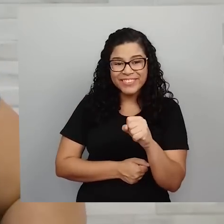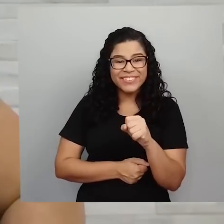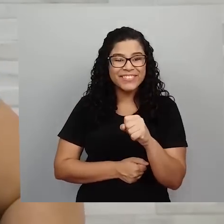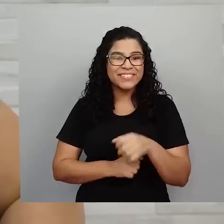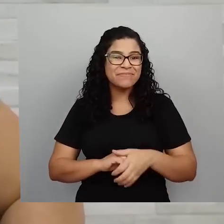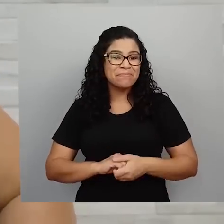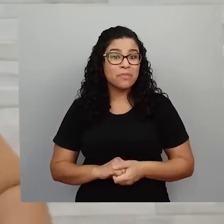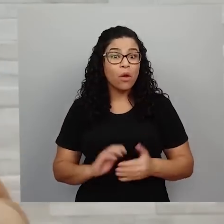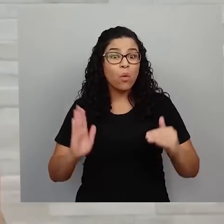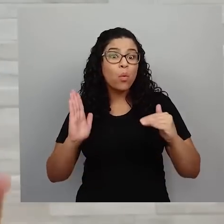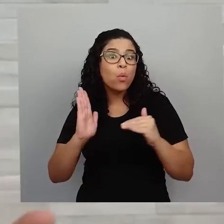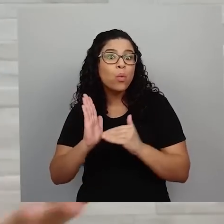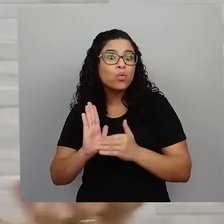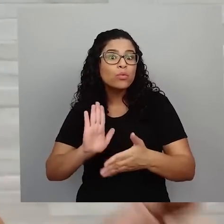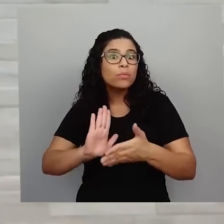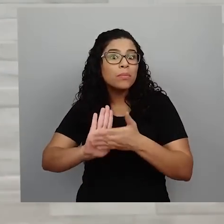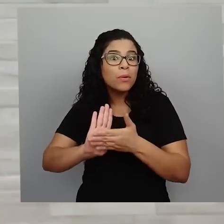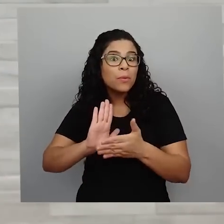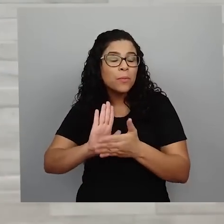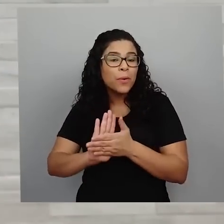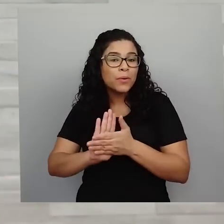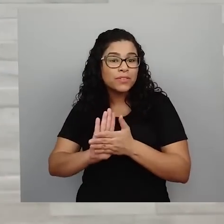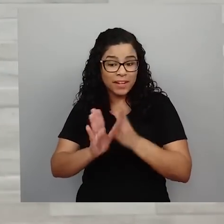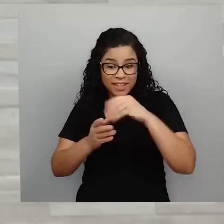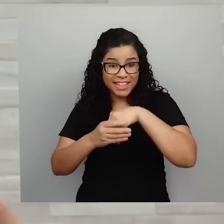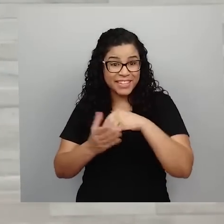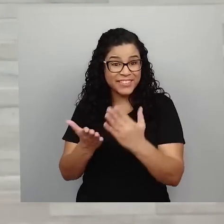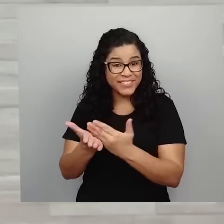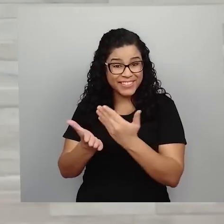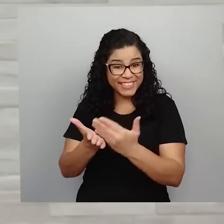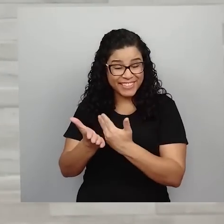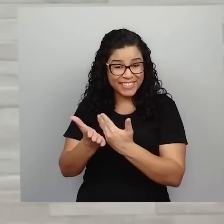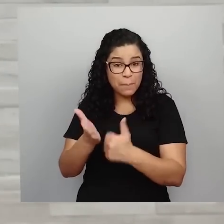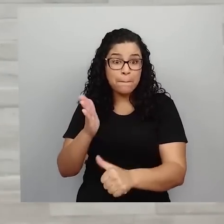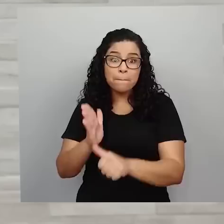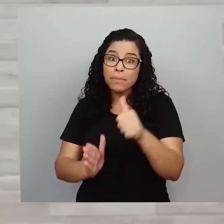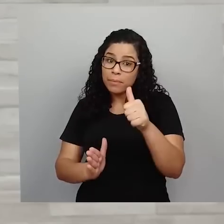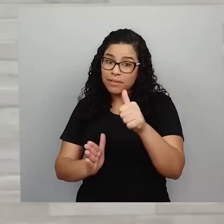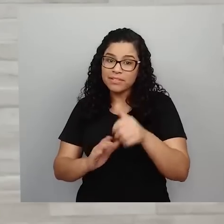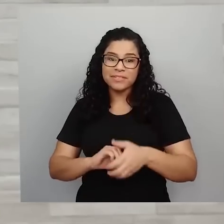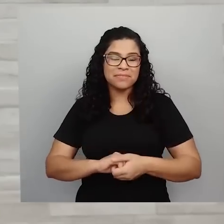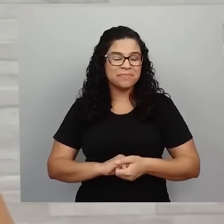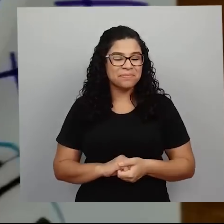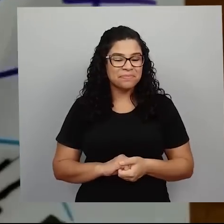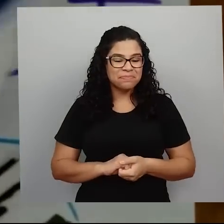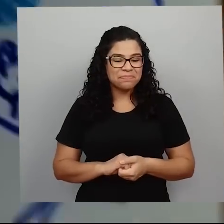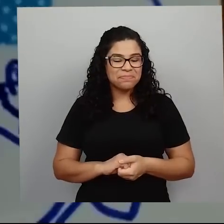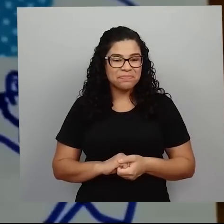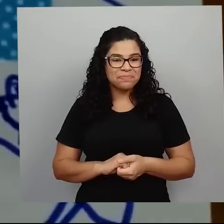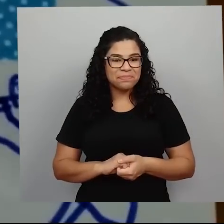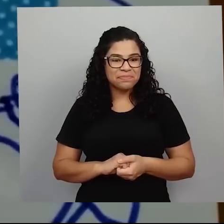isso mesmo, a última proposta do nosso primeiro caderno de atividades.